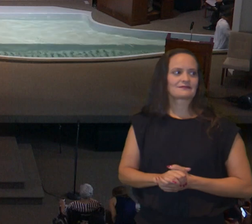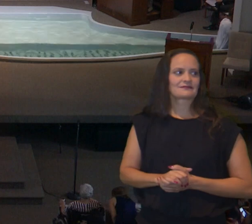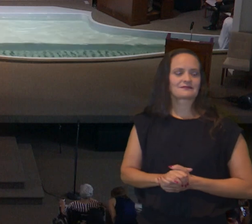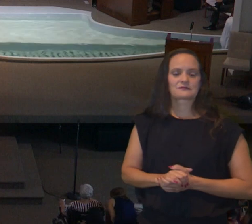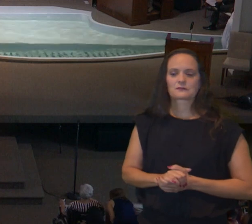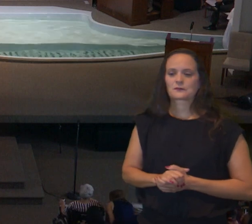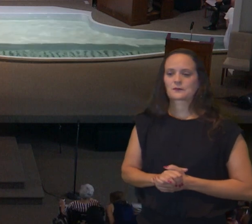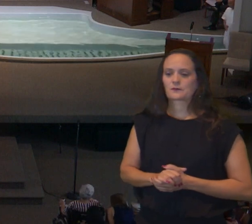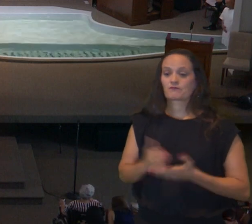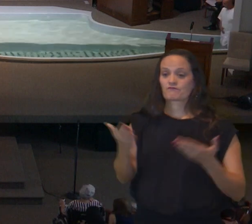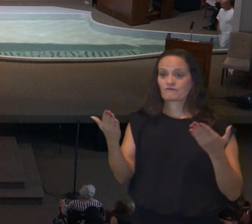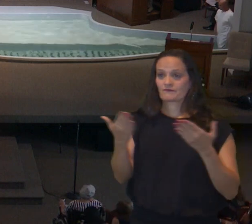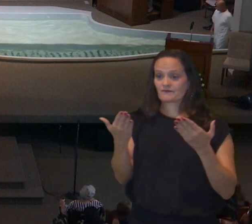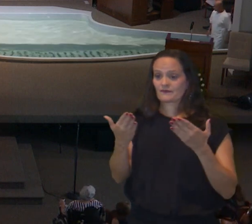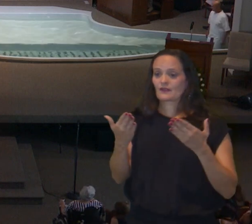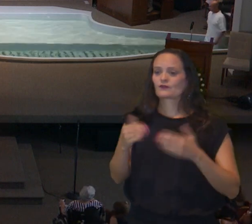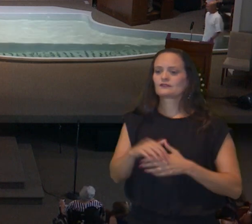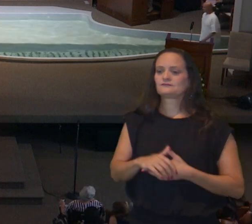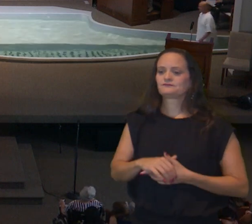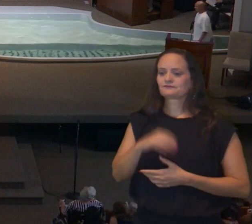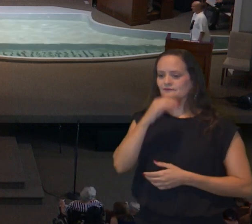Estou recebendo o nosso irmão Gerson.